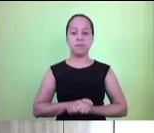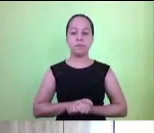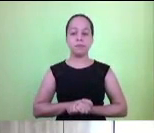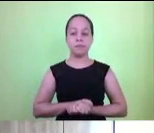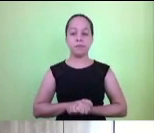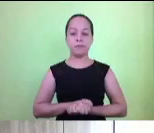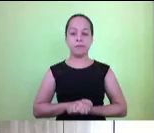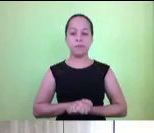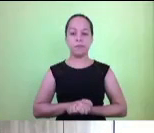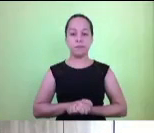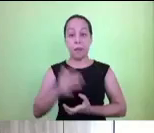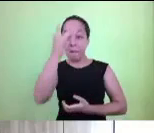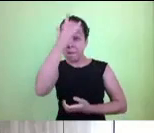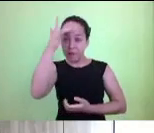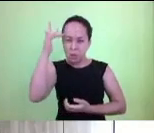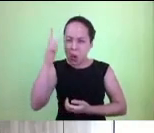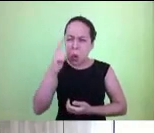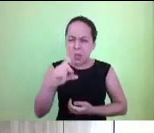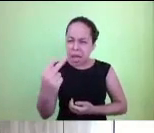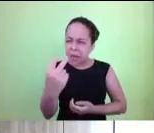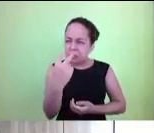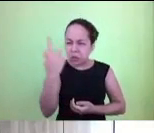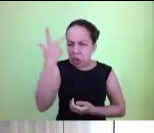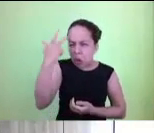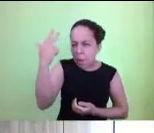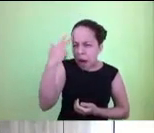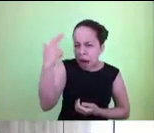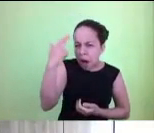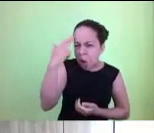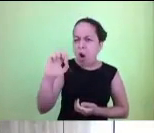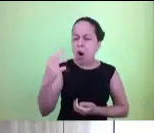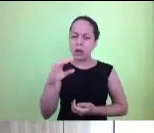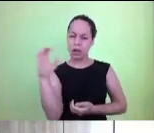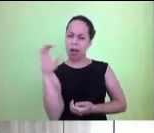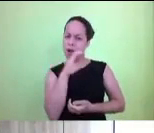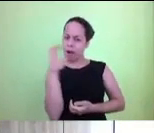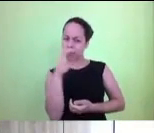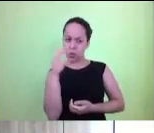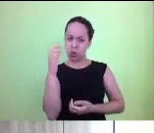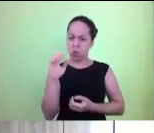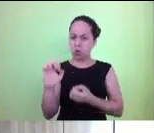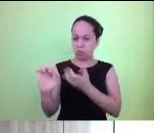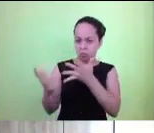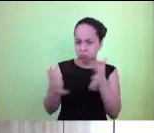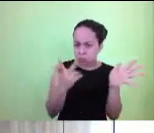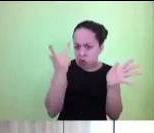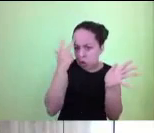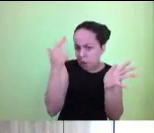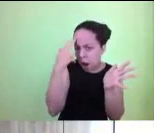O pessoal está conseguindo acompanhar aí, gente? Está muito rápido? Ou está dando para acompanhar?